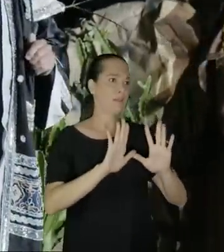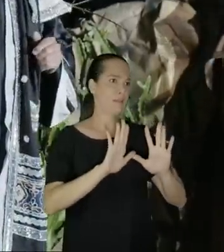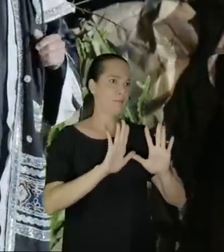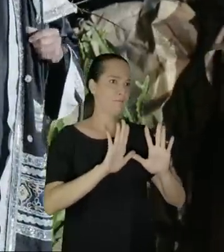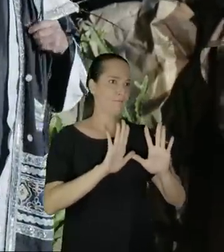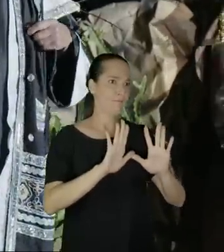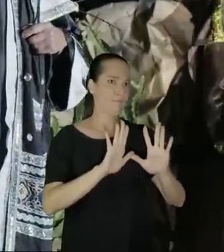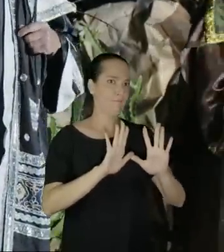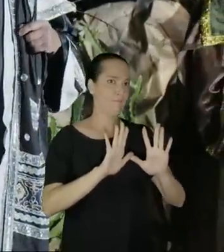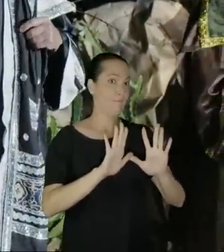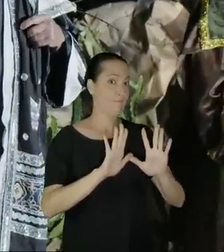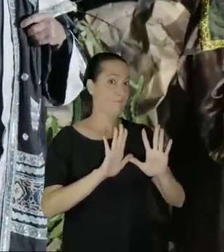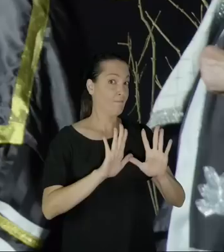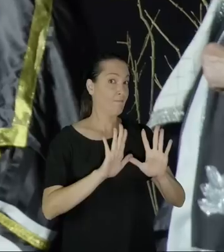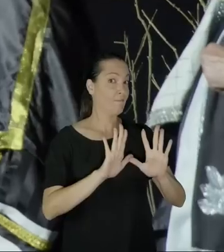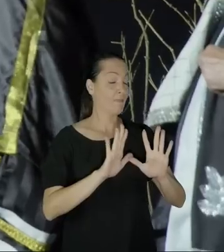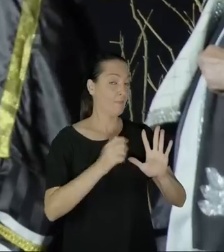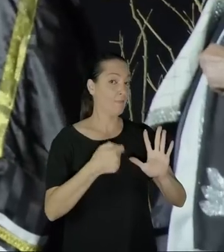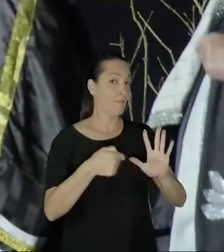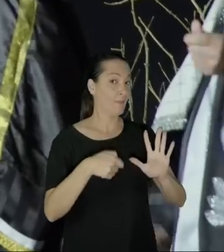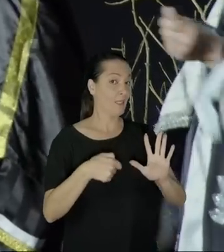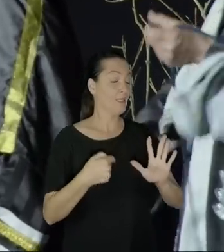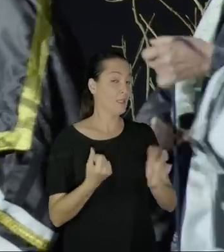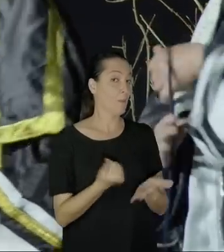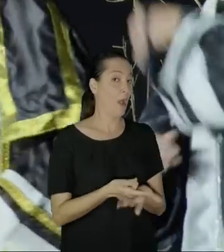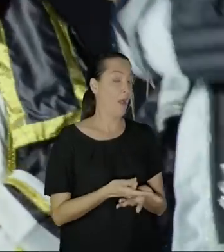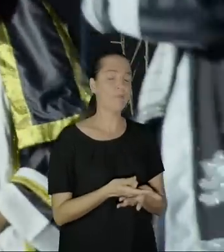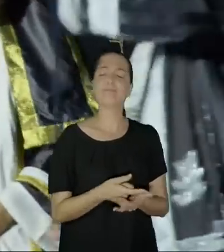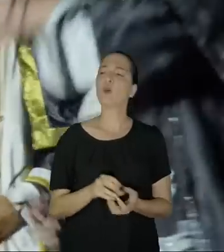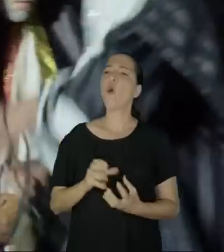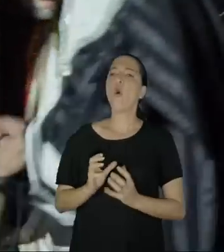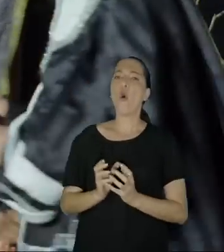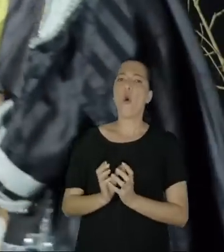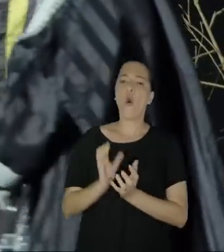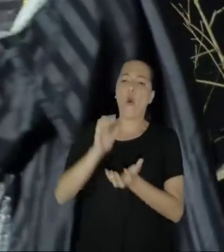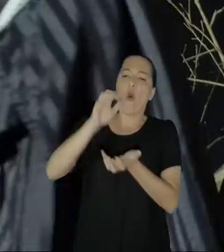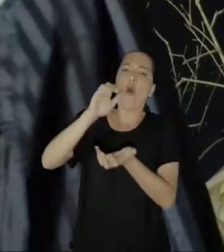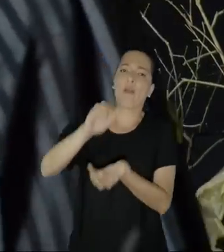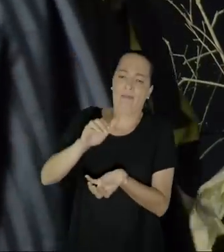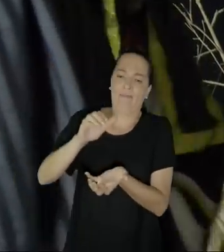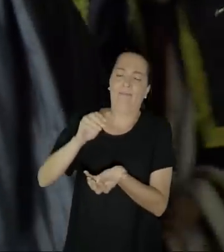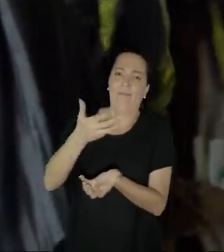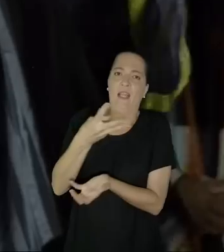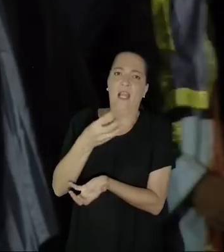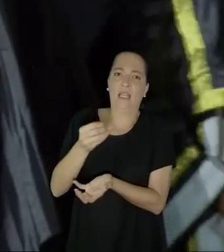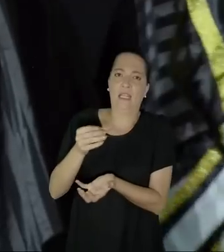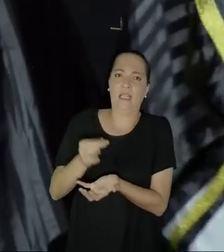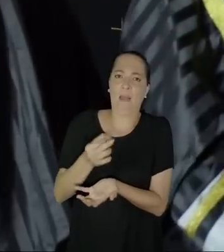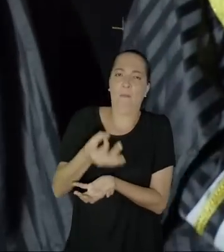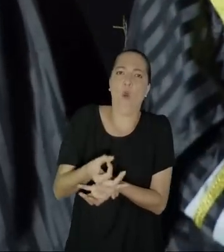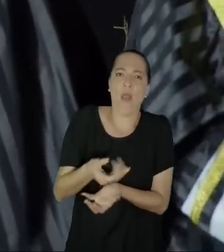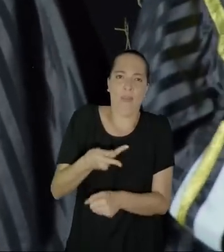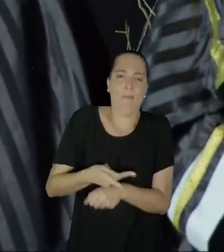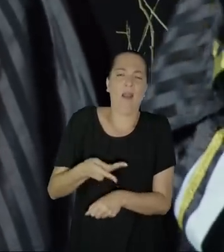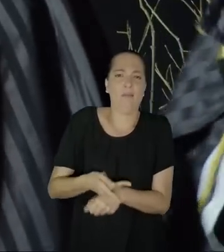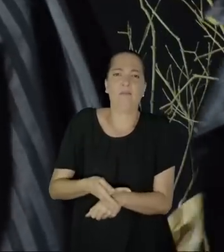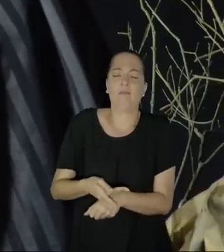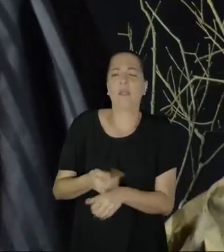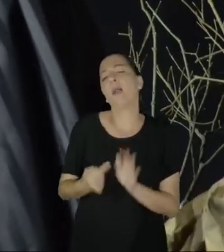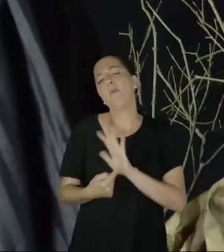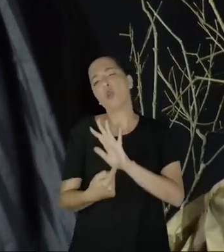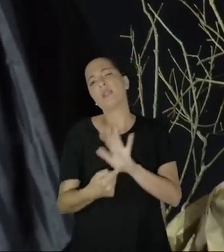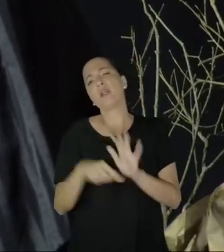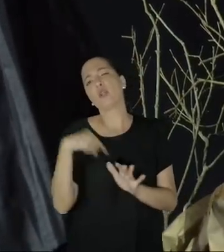Mas tudo tem um preço. Tem aqui 30 moedas de prata. É um sinal